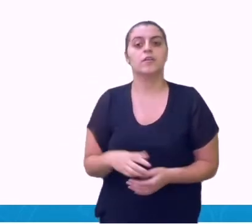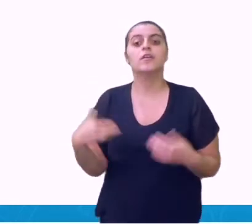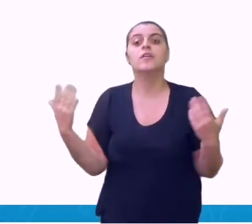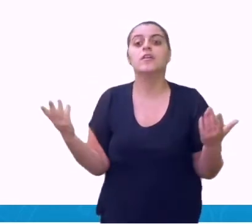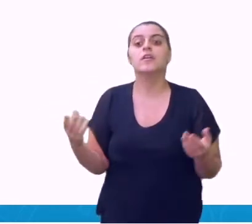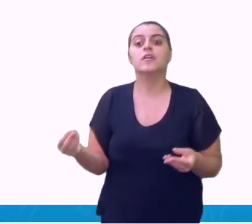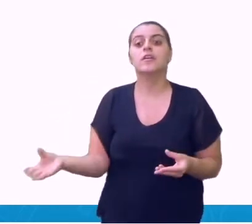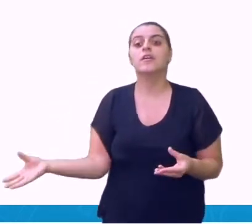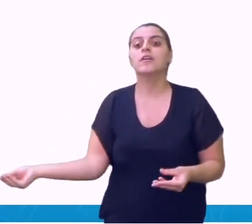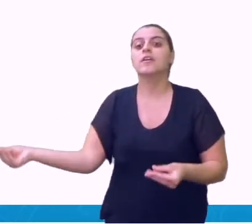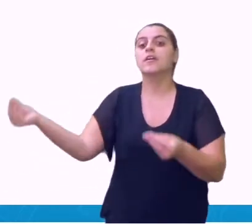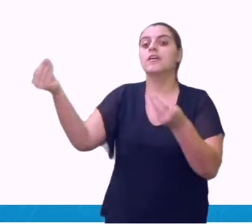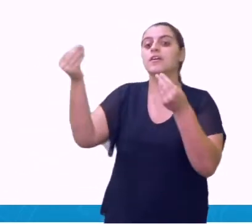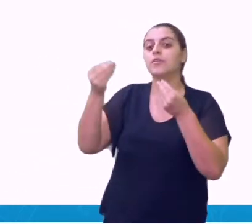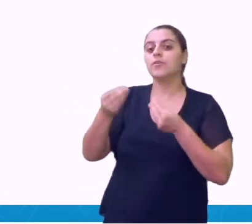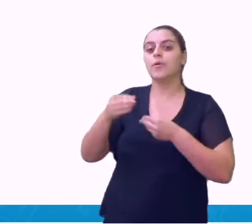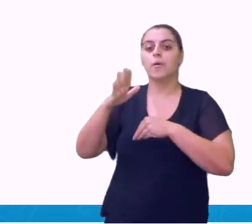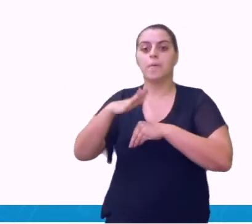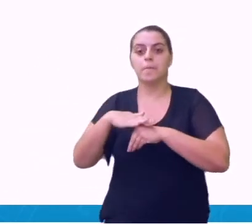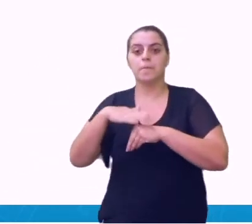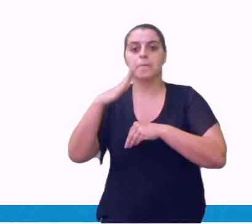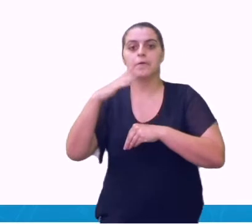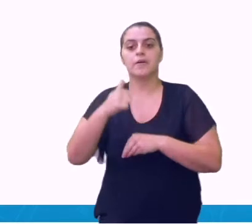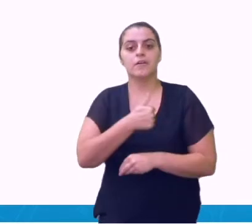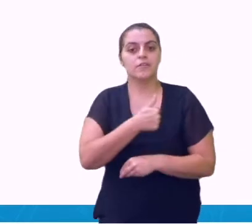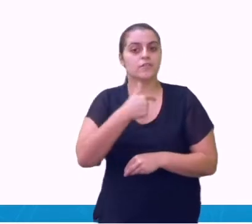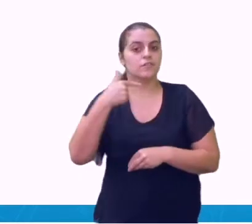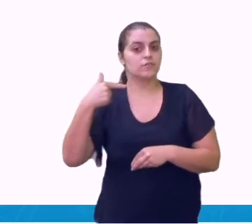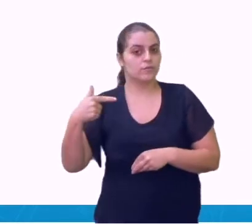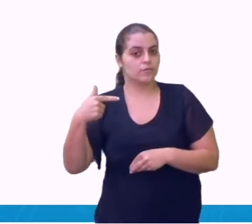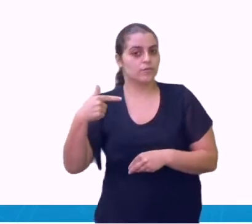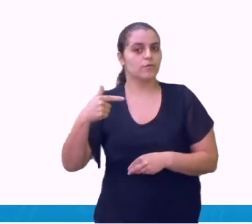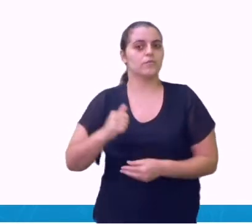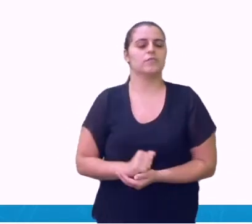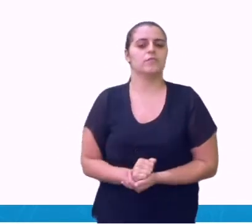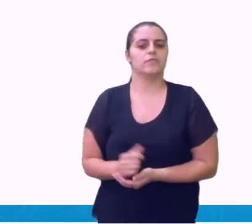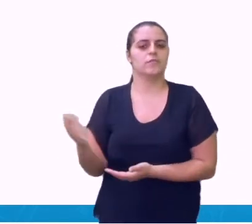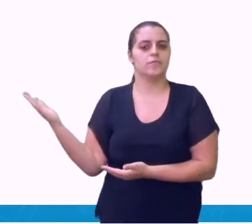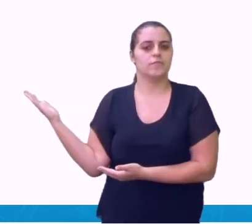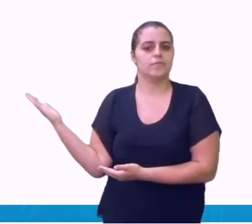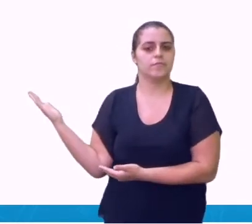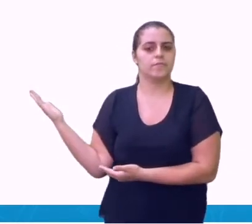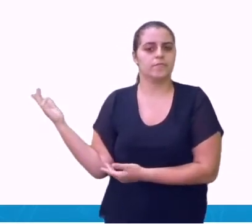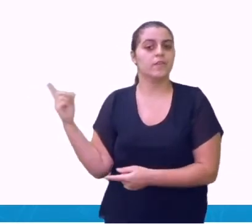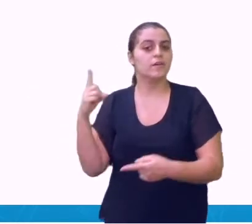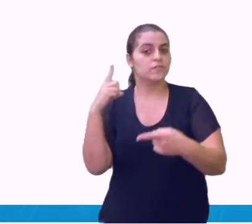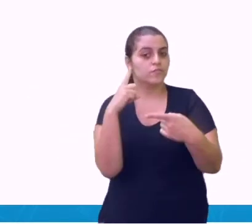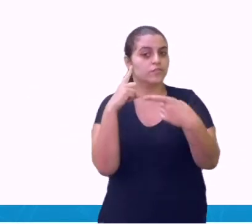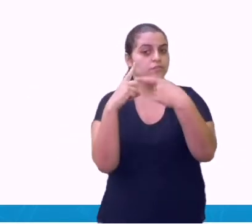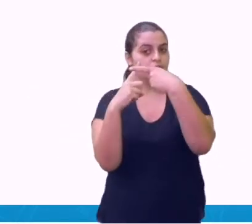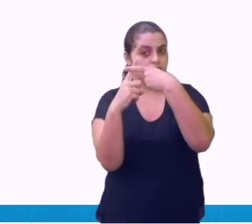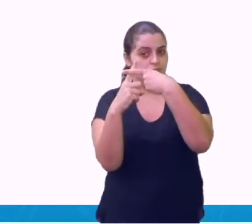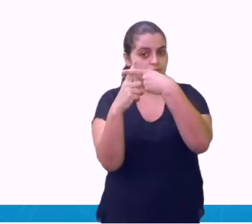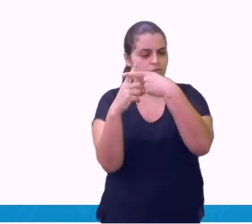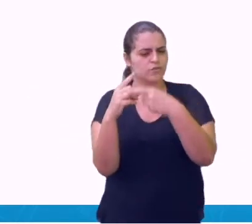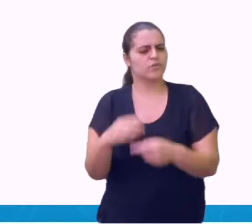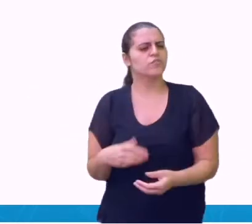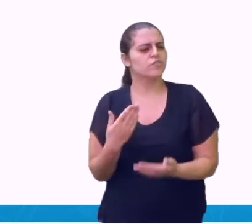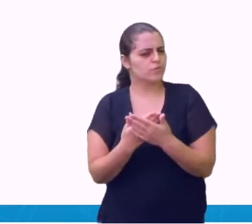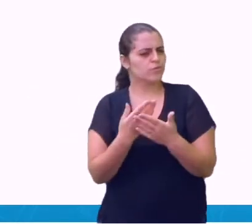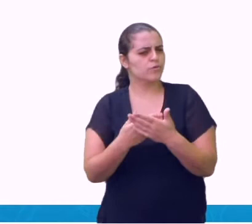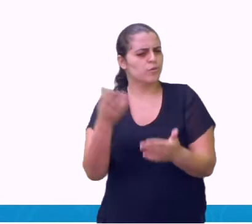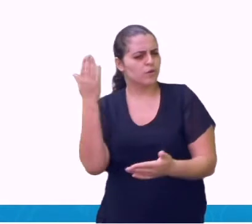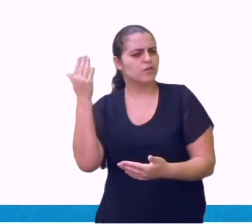E ganhou. Temos a segunda quantidade. Na adição, nós já estudamos